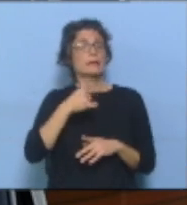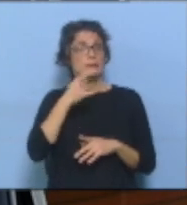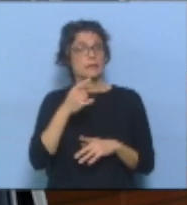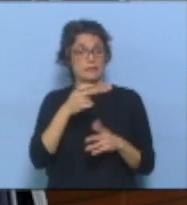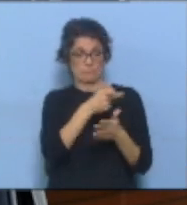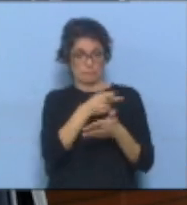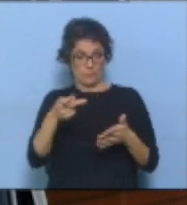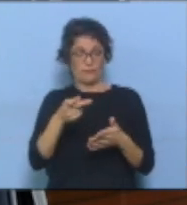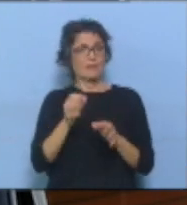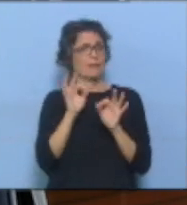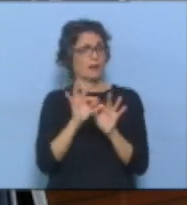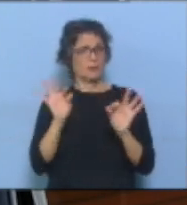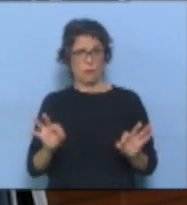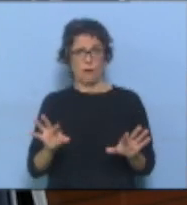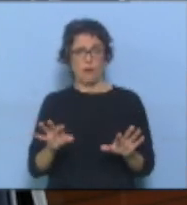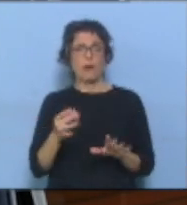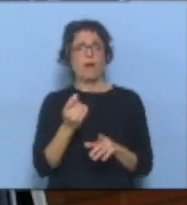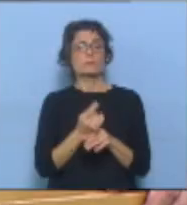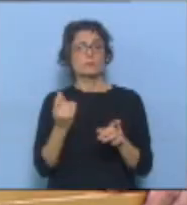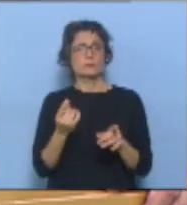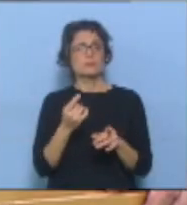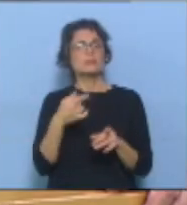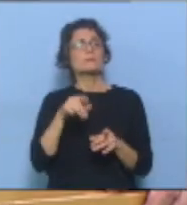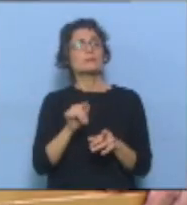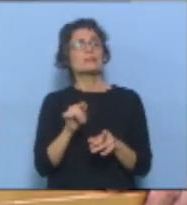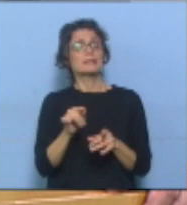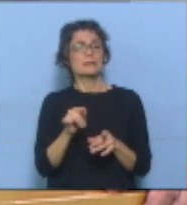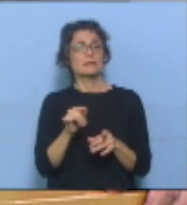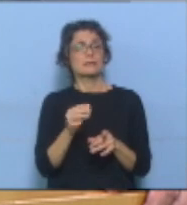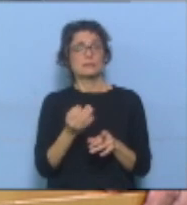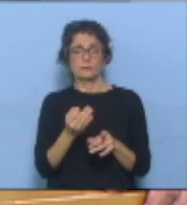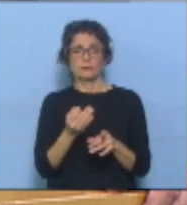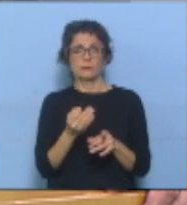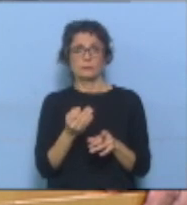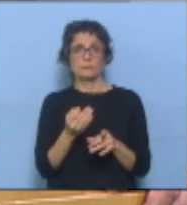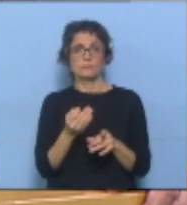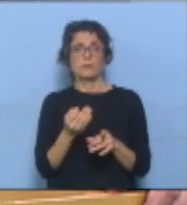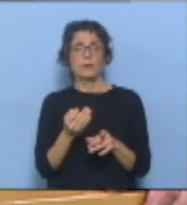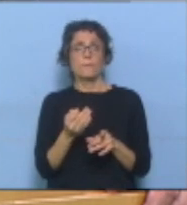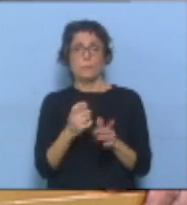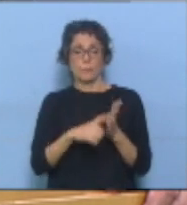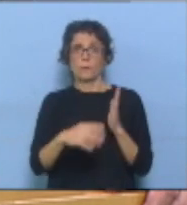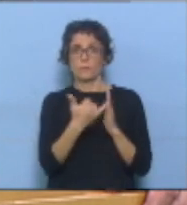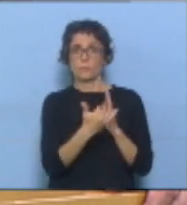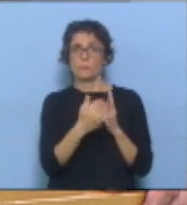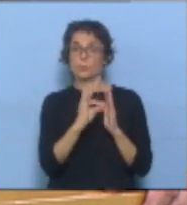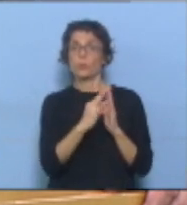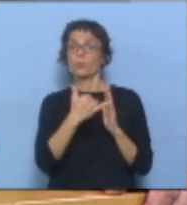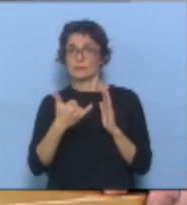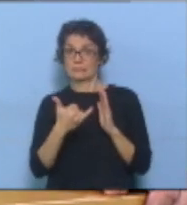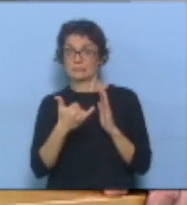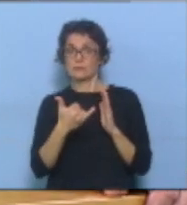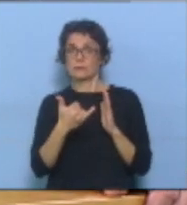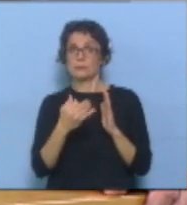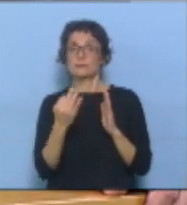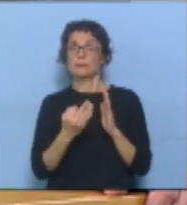eleito, é para dizer que ele é o servo sofredor. Isto é, o capítulo 42 de Isaías é um dos cânticos do servo